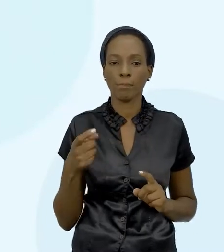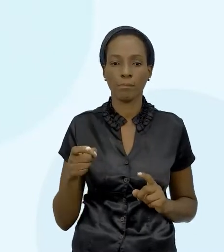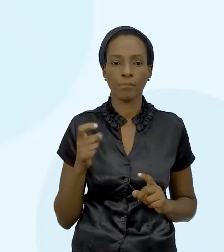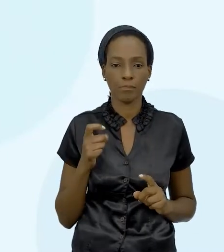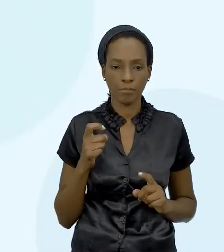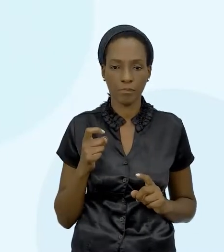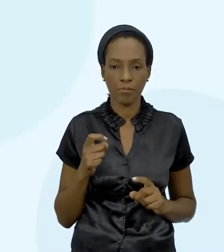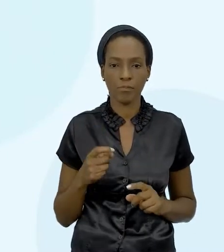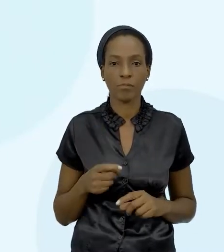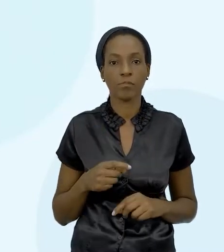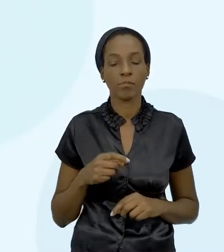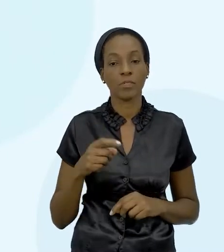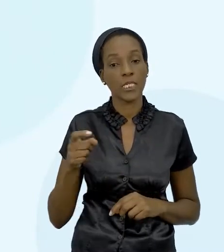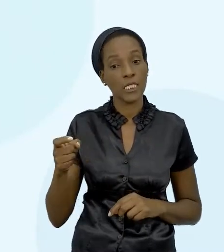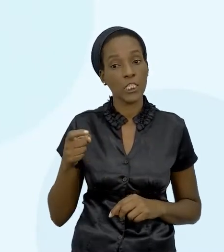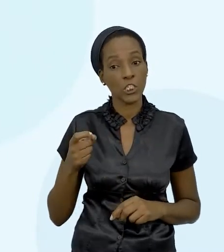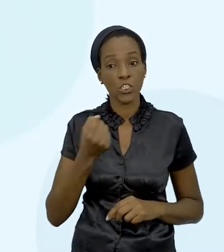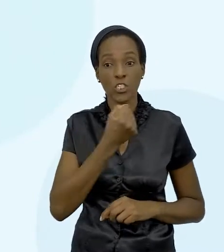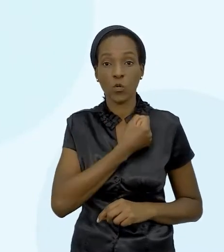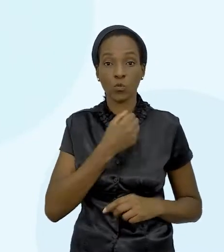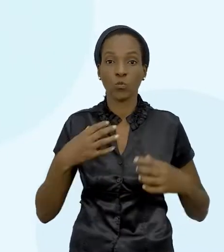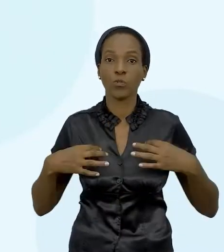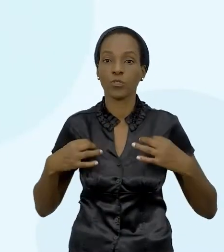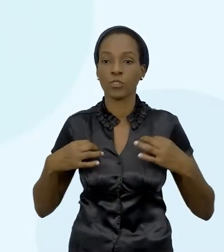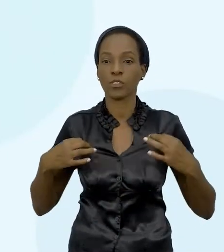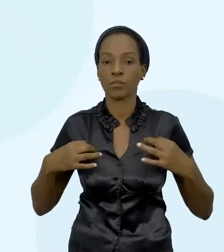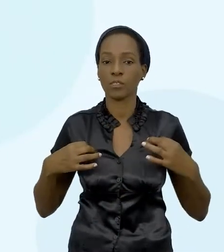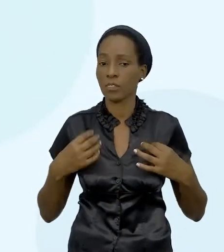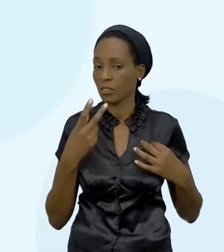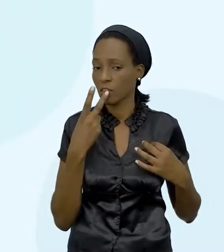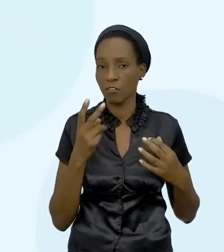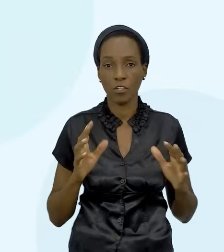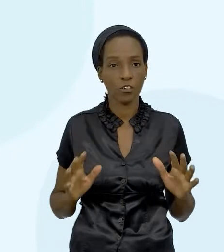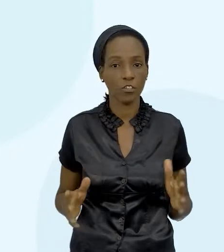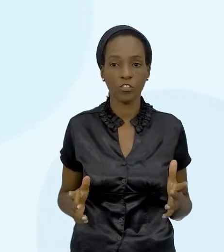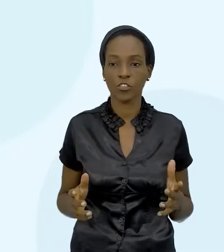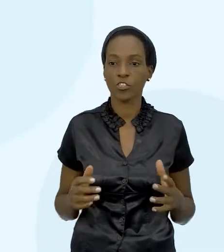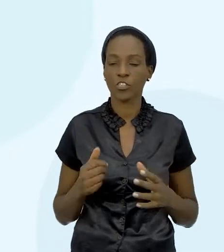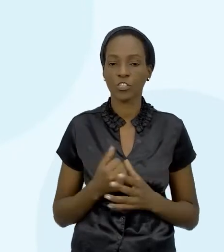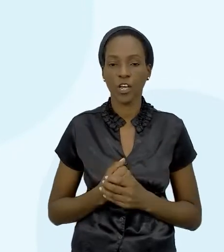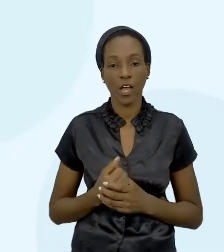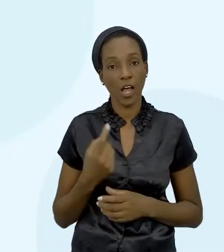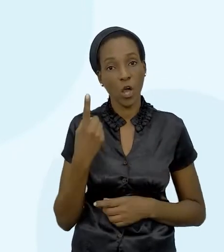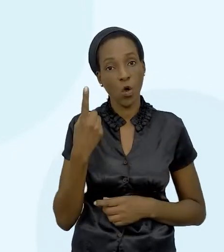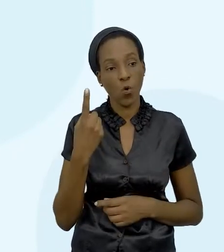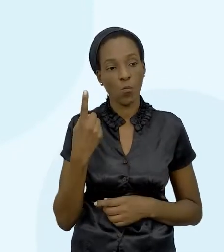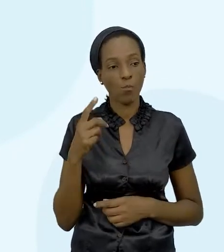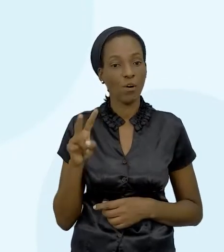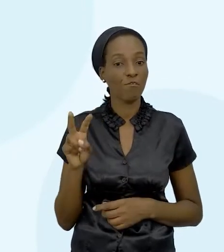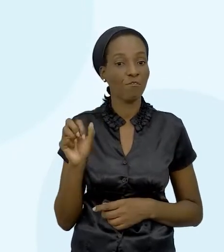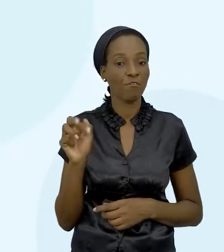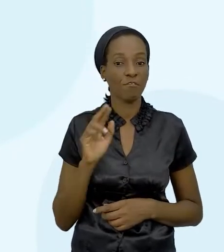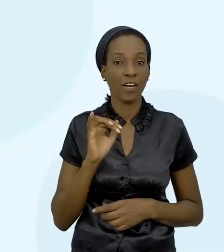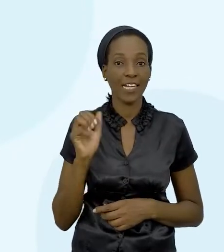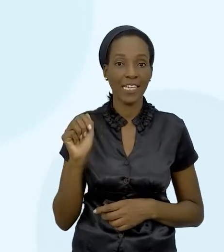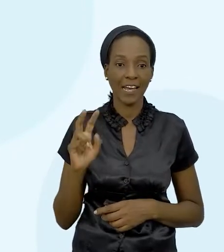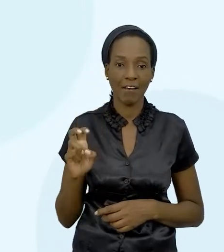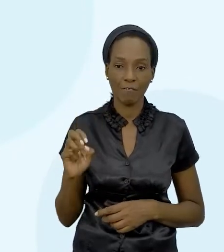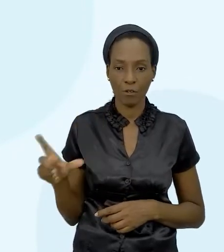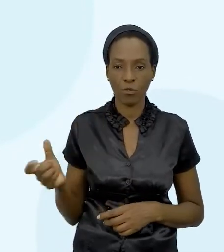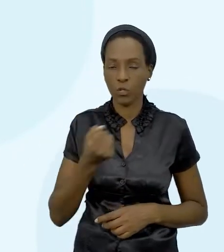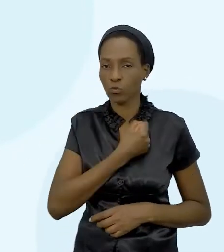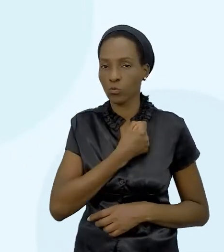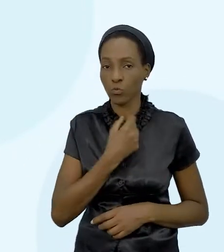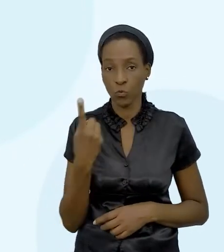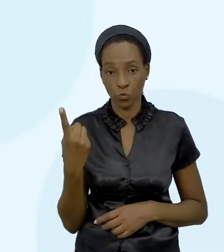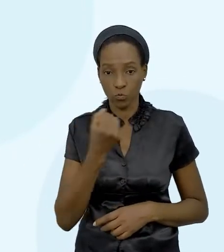x é o número de camisetas. Então, ele já está dizendo uma das grandezas, uma das variáveis. Ele diz que o x é o número de